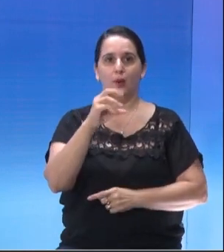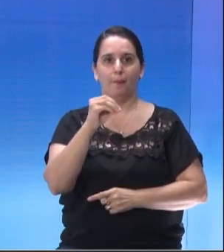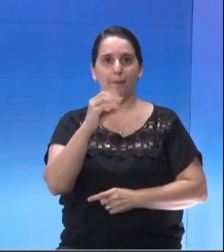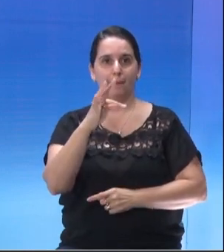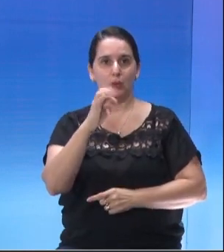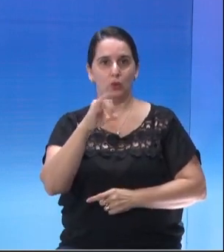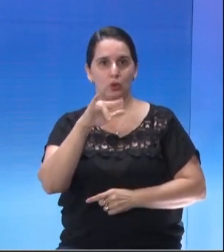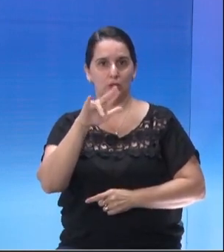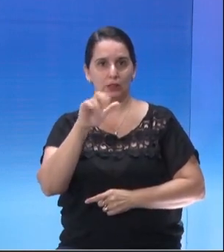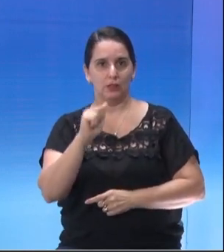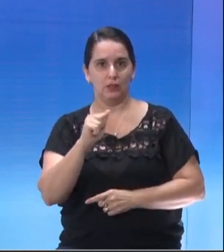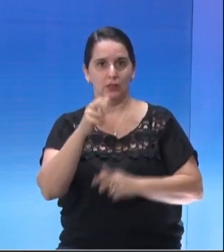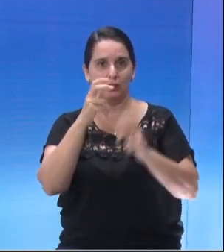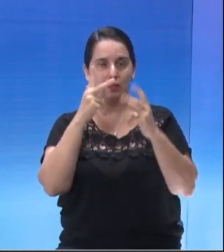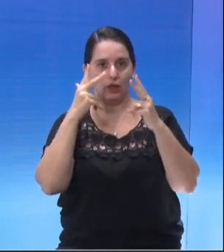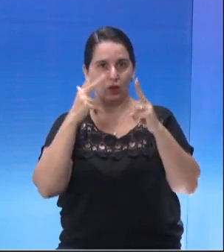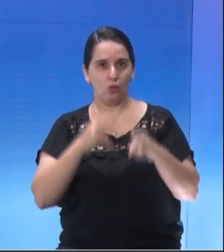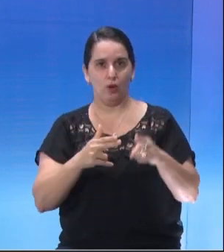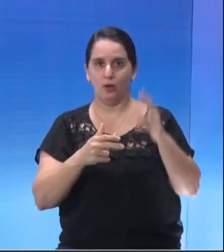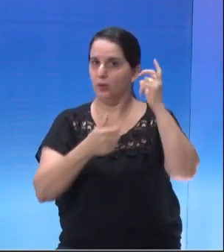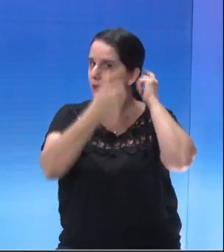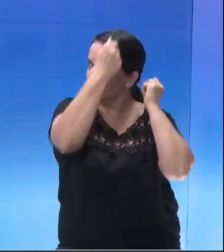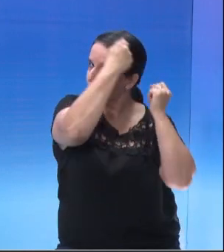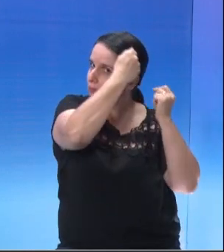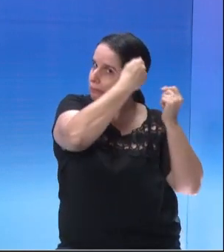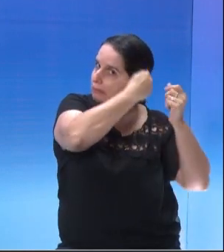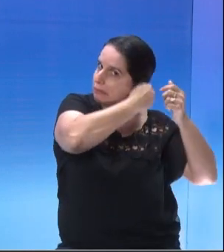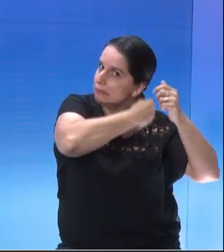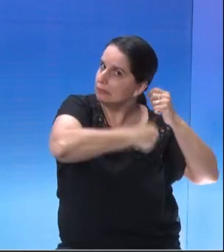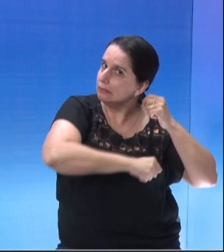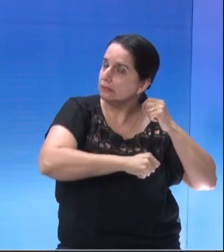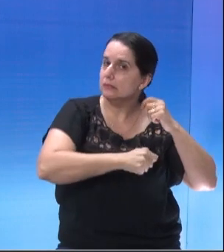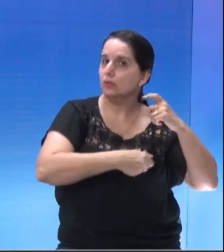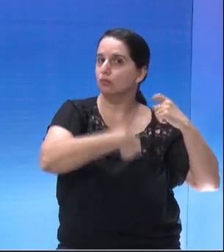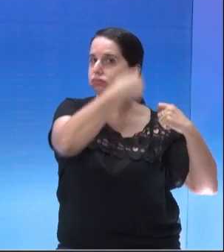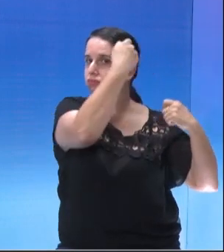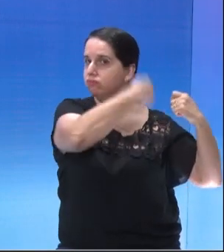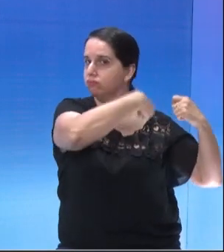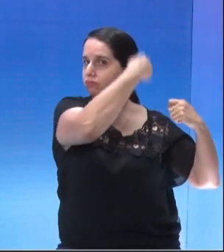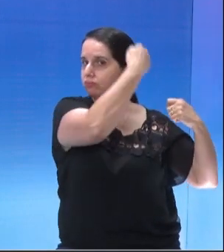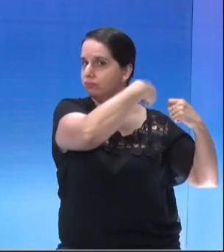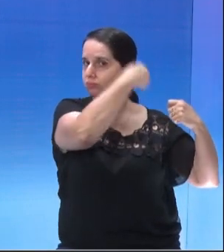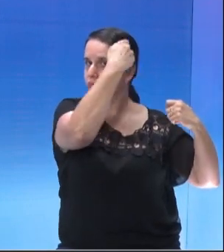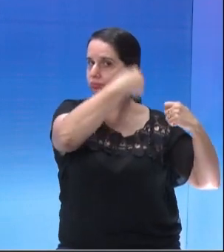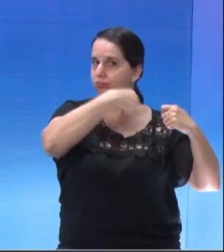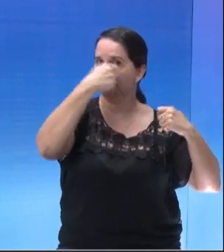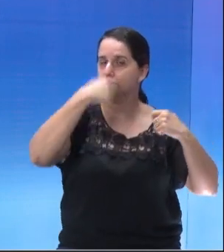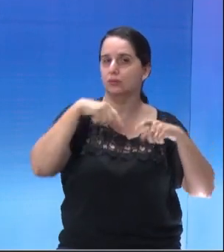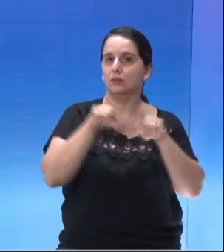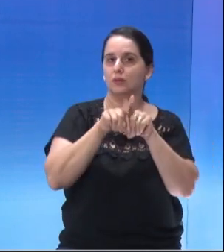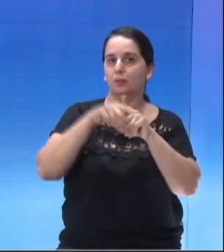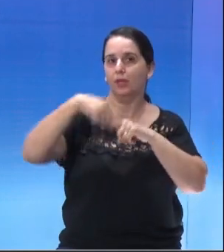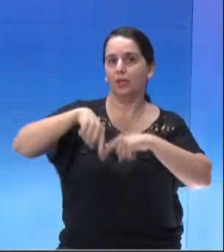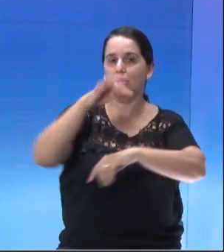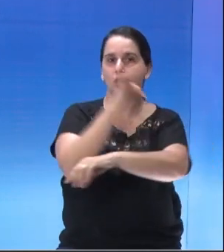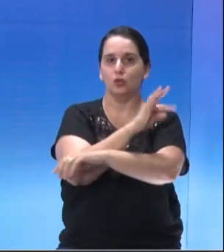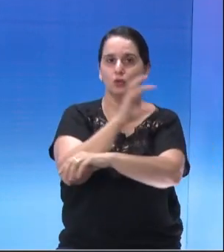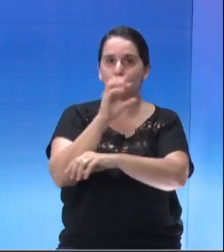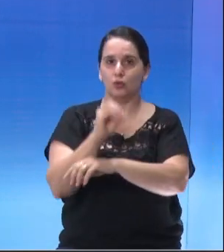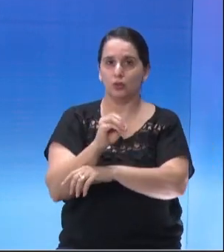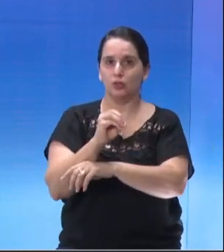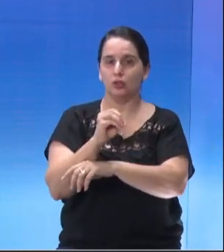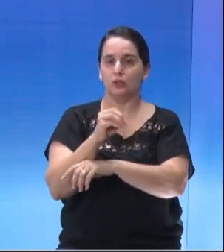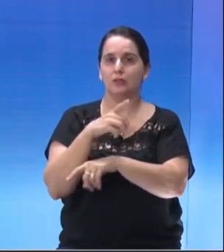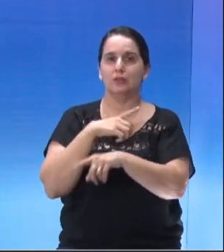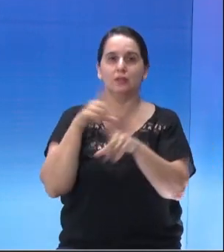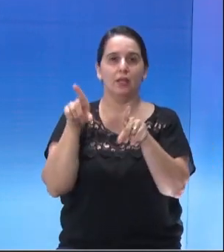fazer uma chapinha, secar o cabelo com um secador potente, ou como nós moramos no estado do Tocantins, que há uma incidência